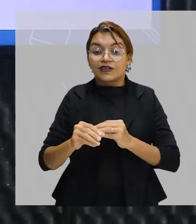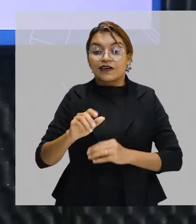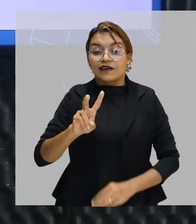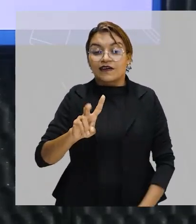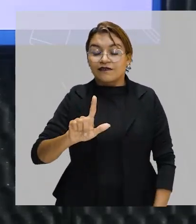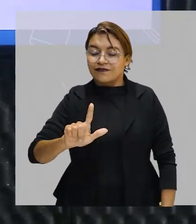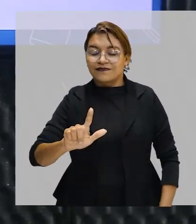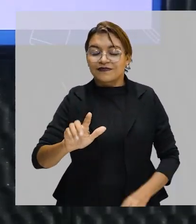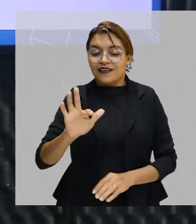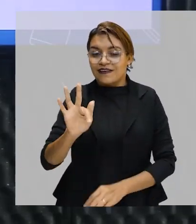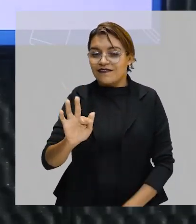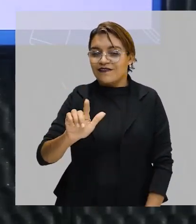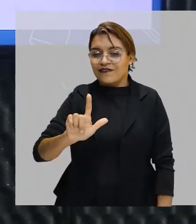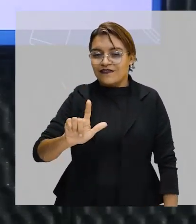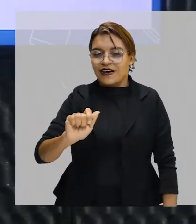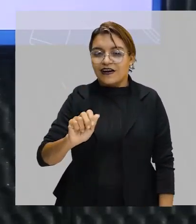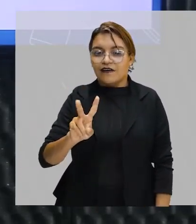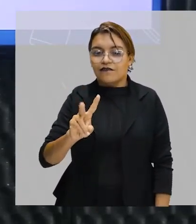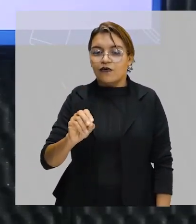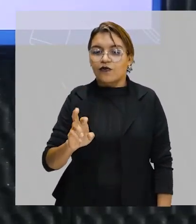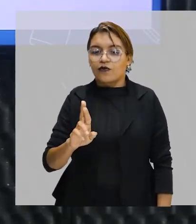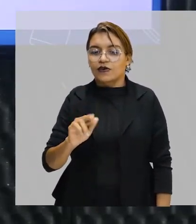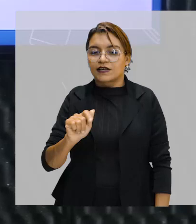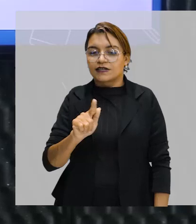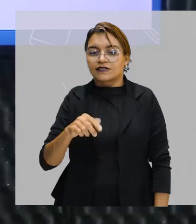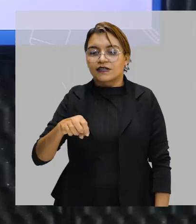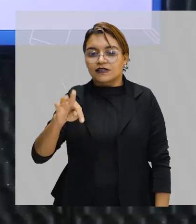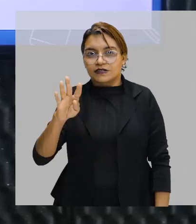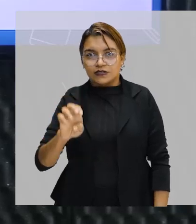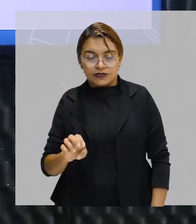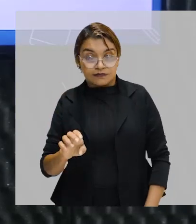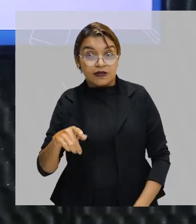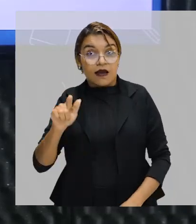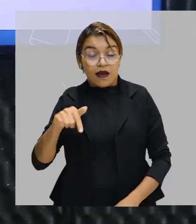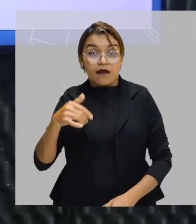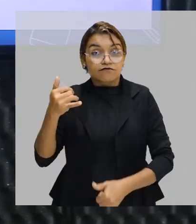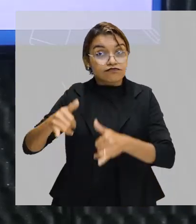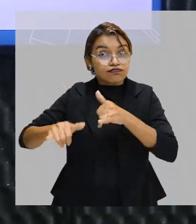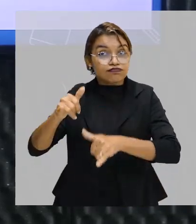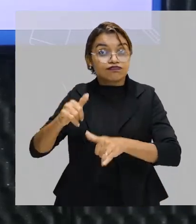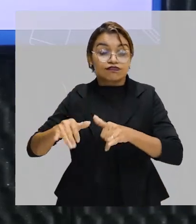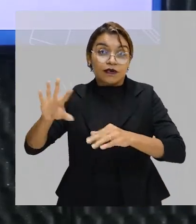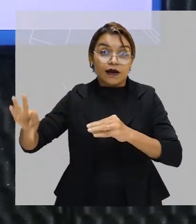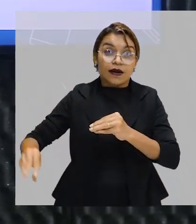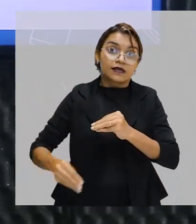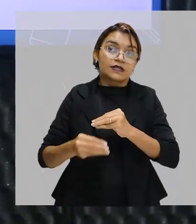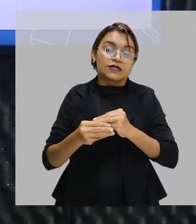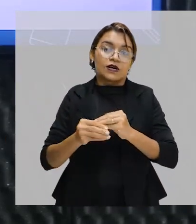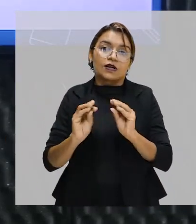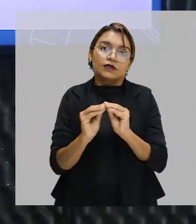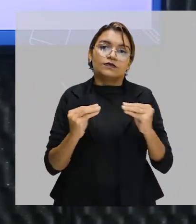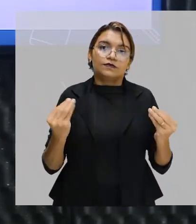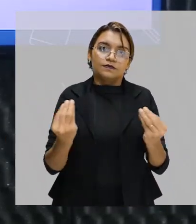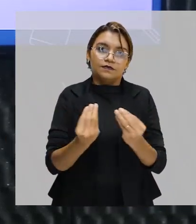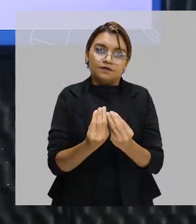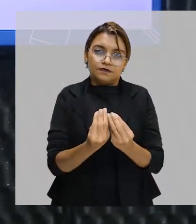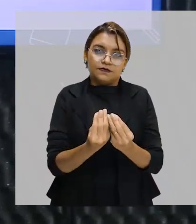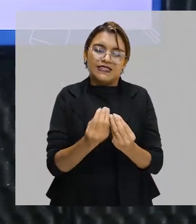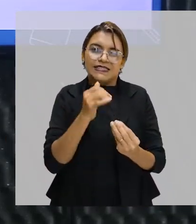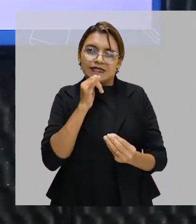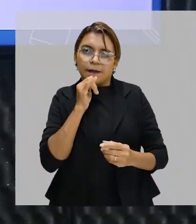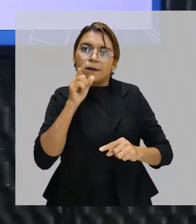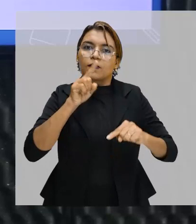o flavorizante é um aditivo químico. Nós vamos adicionar essa substância em um produto, em